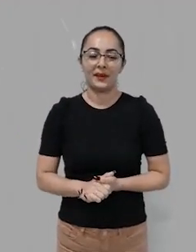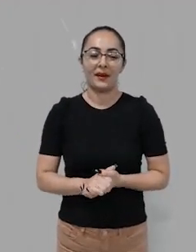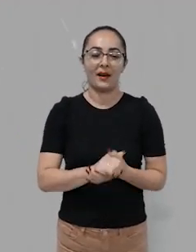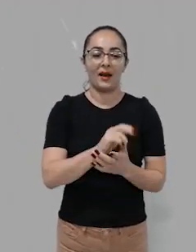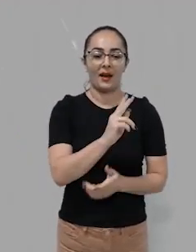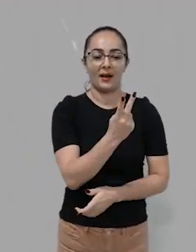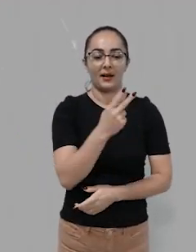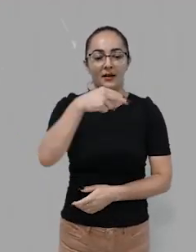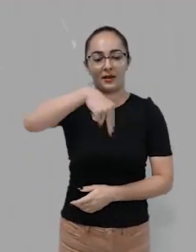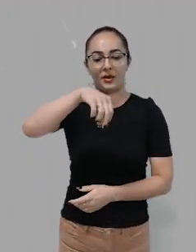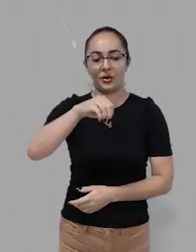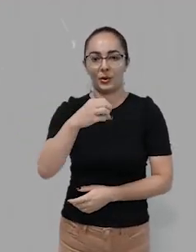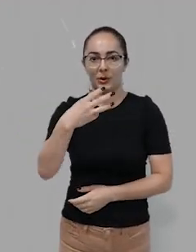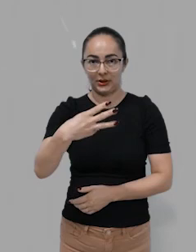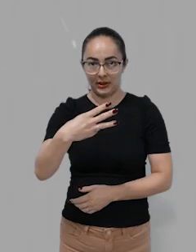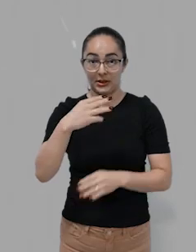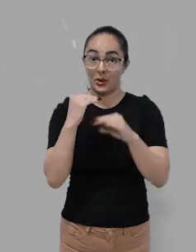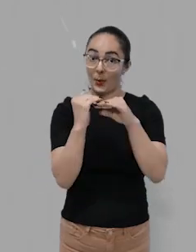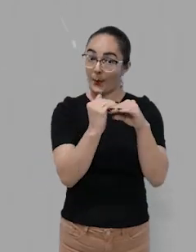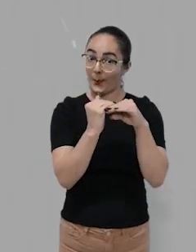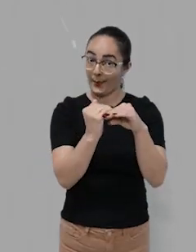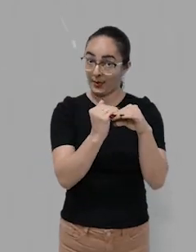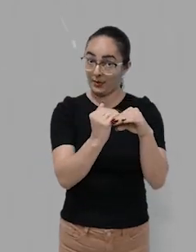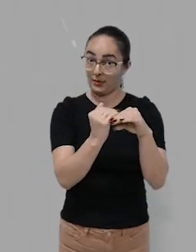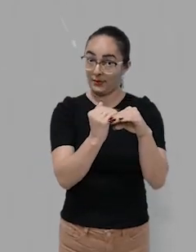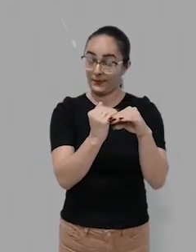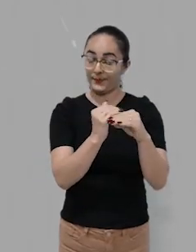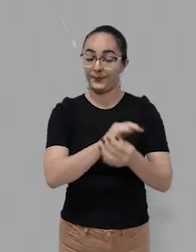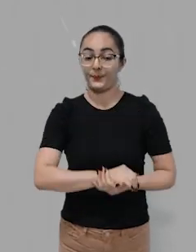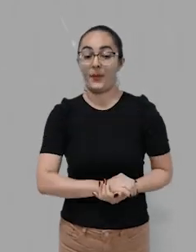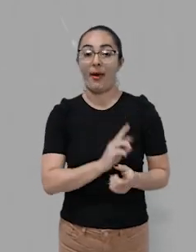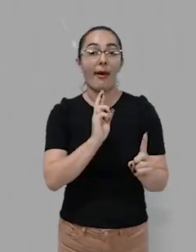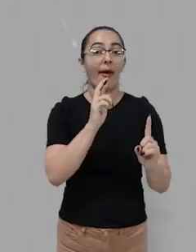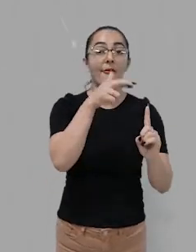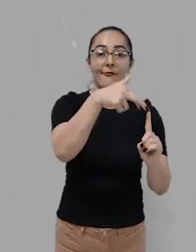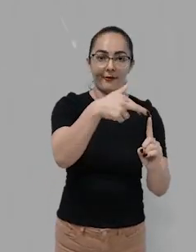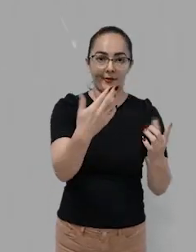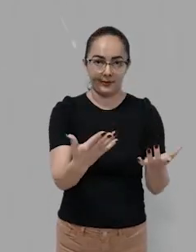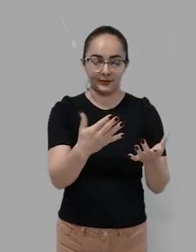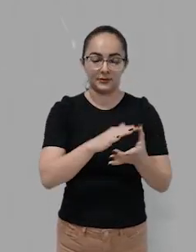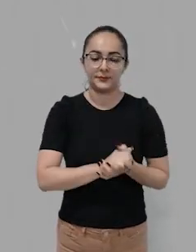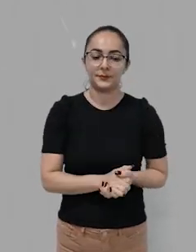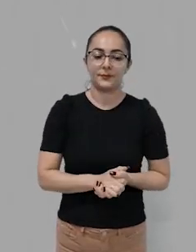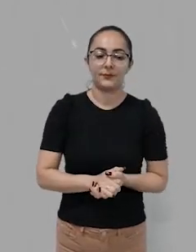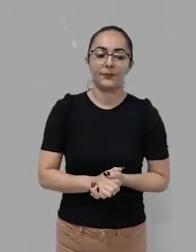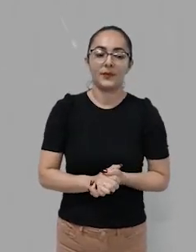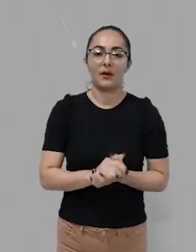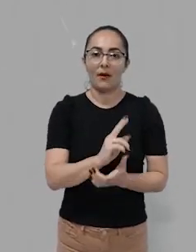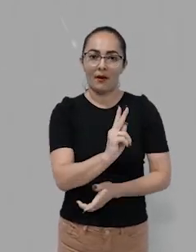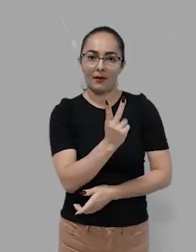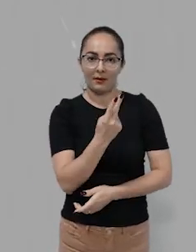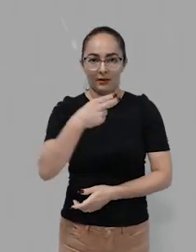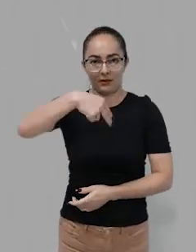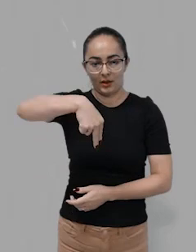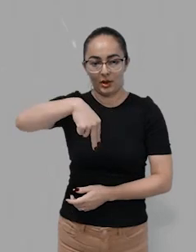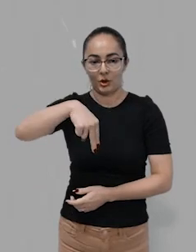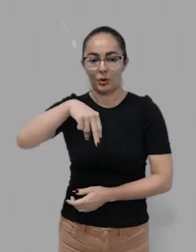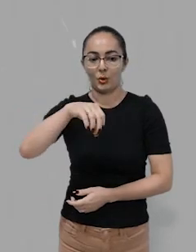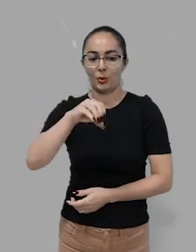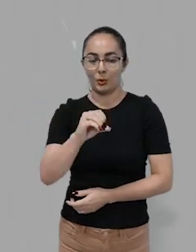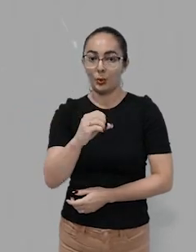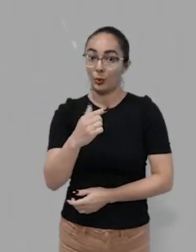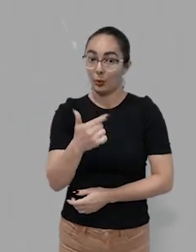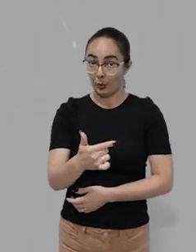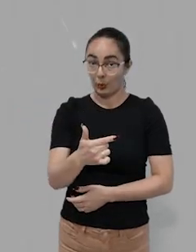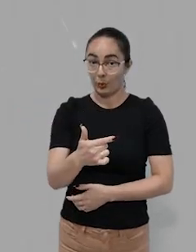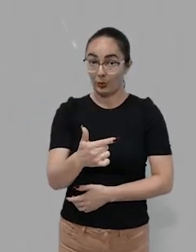Ácido nítrico. Se em vez do HNO3 tivermos o HNO2, o